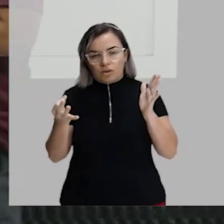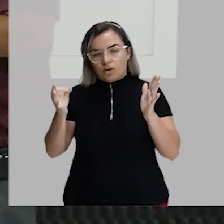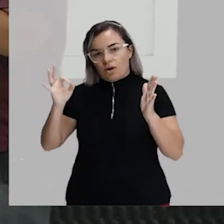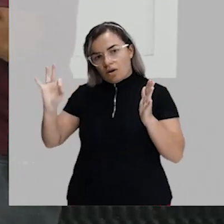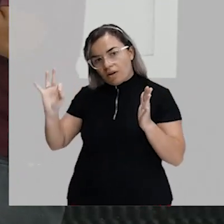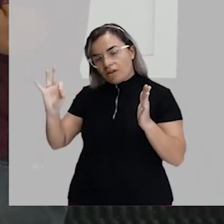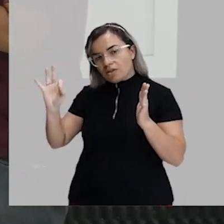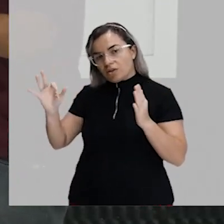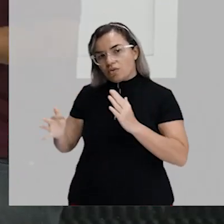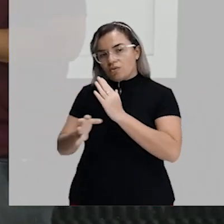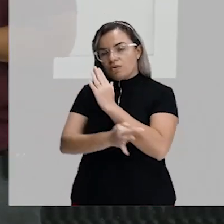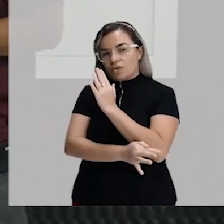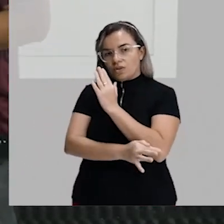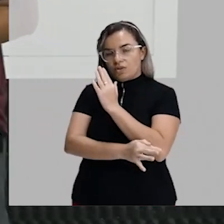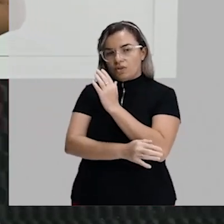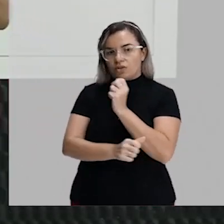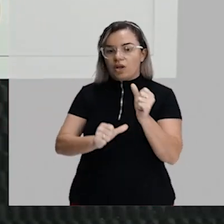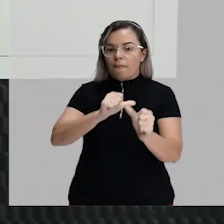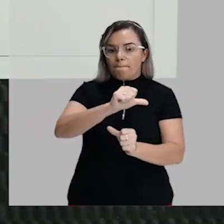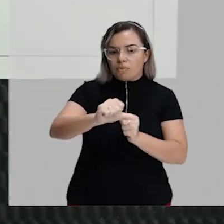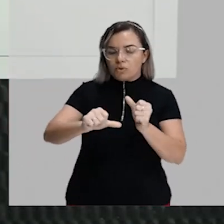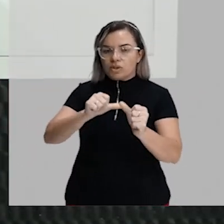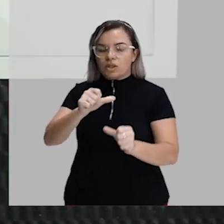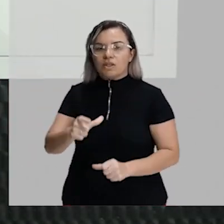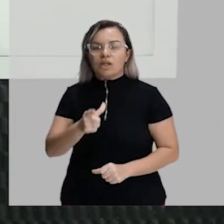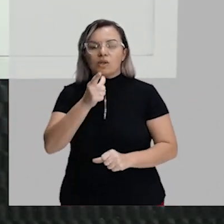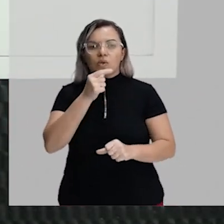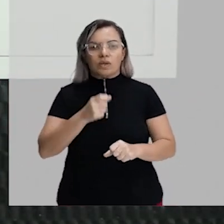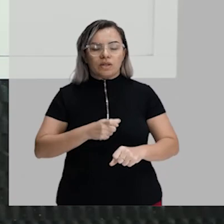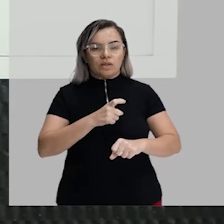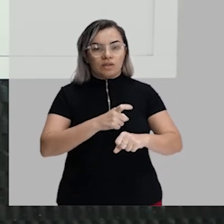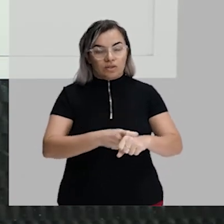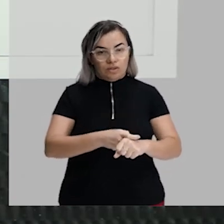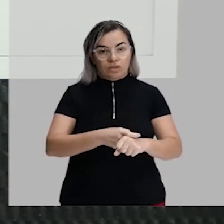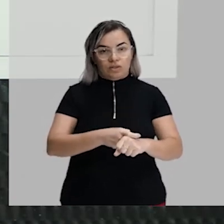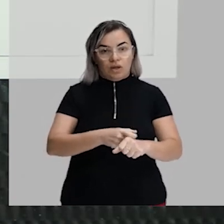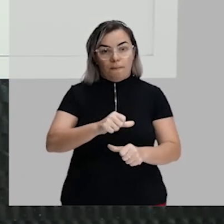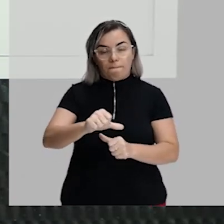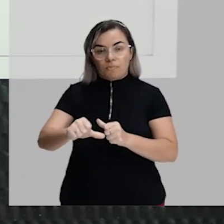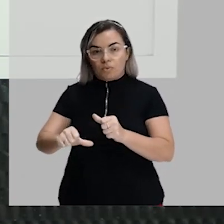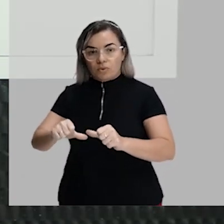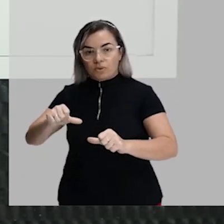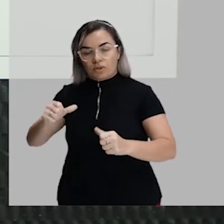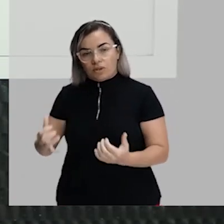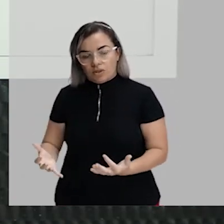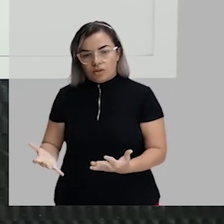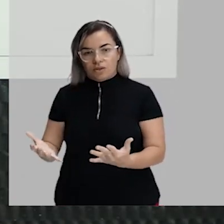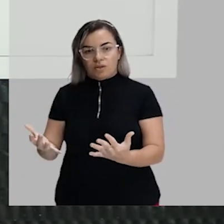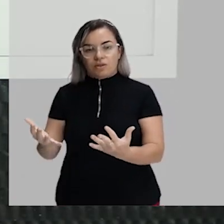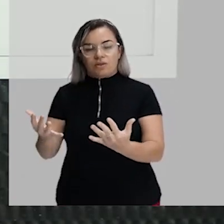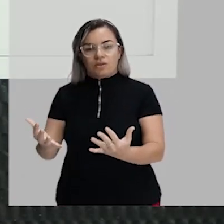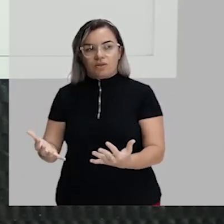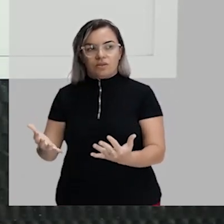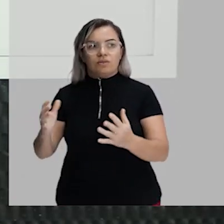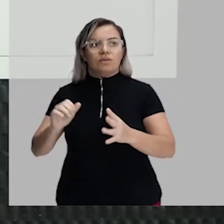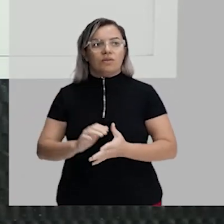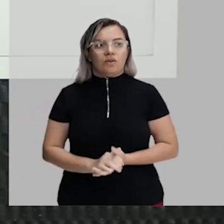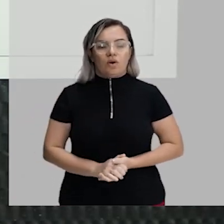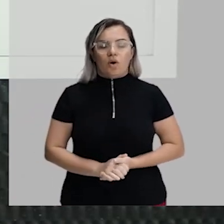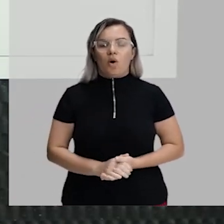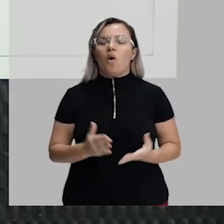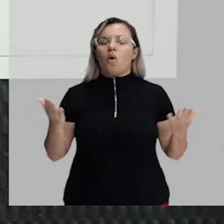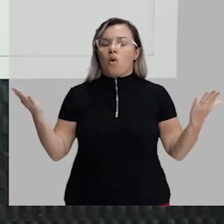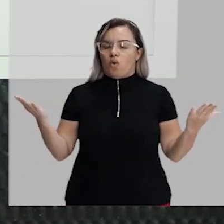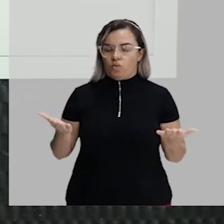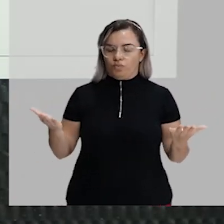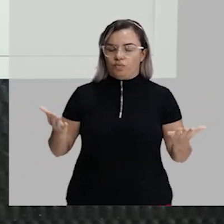trocas de calor e mudanças de estado, certo? Só que a aula de hoje é aula de exercícios, viu?